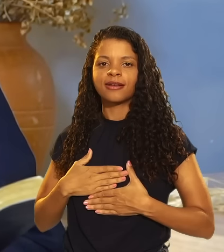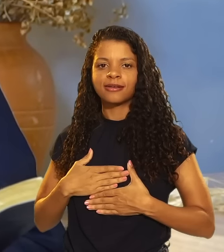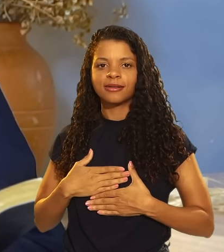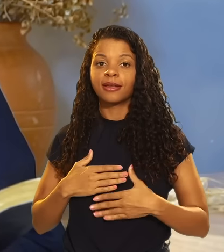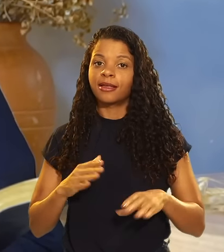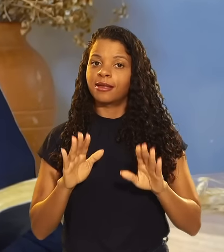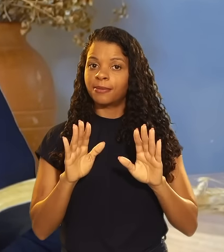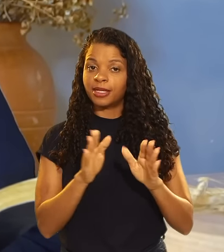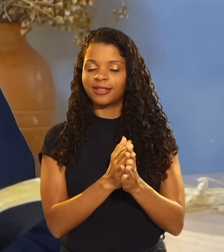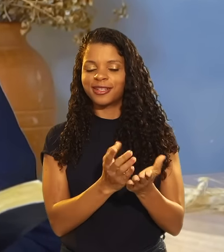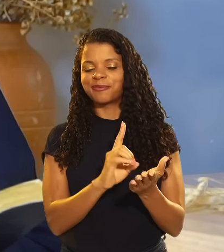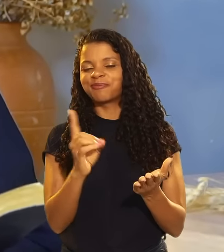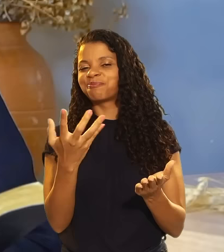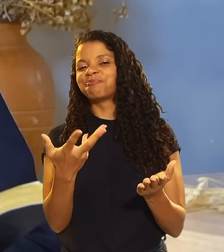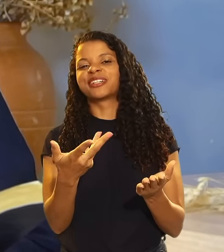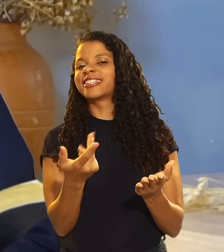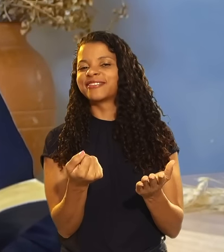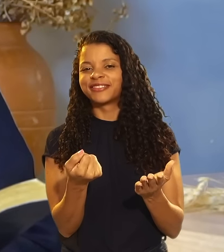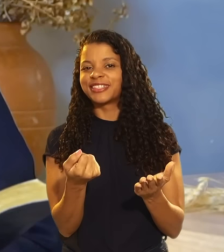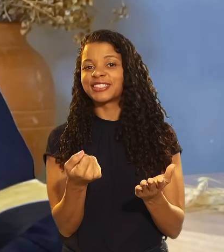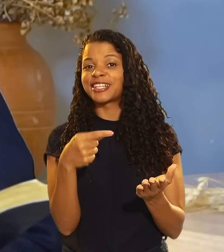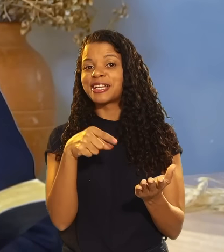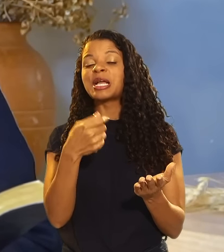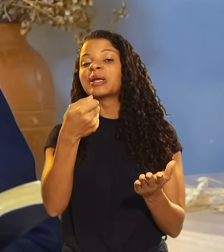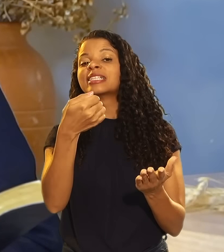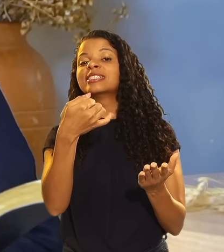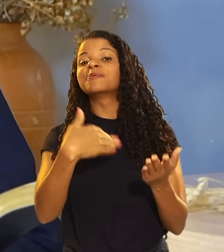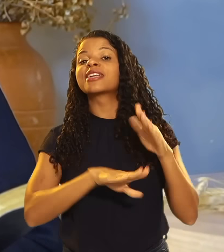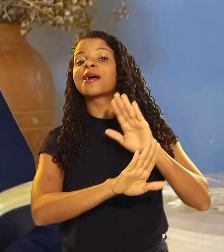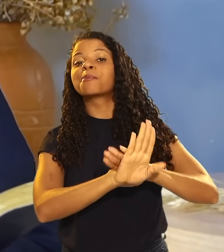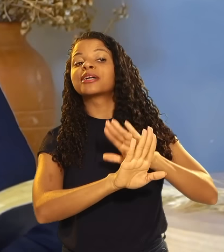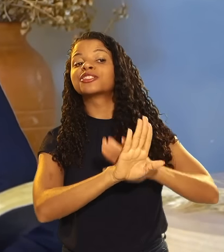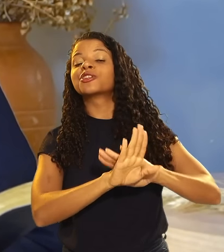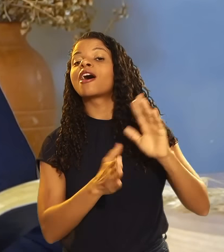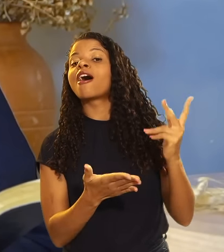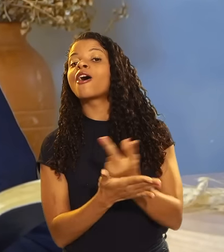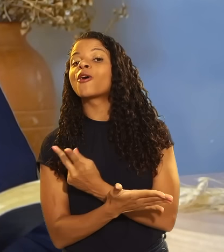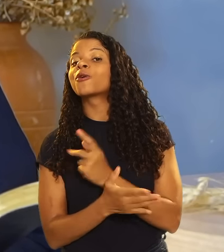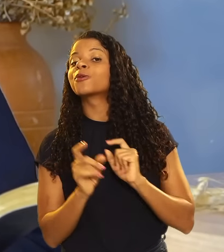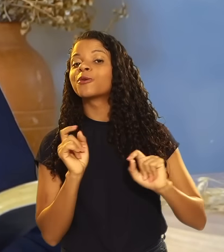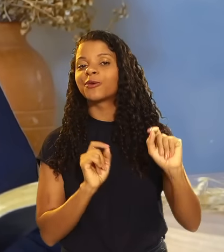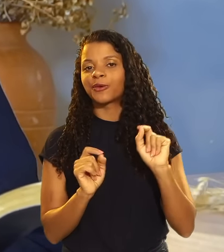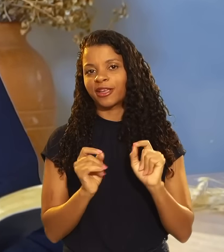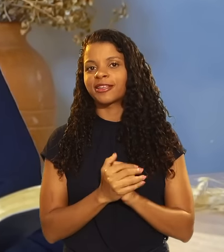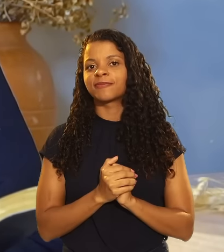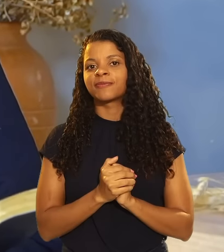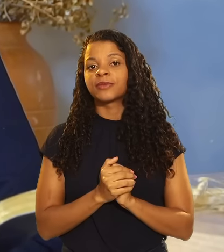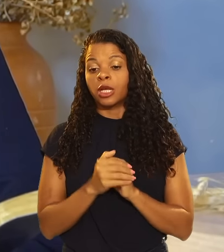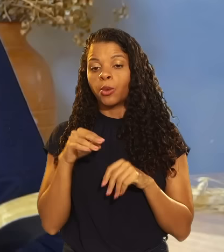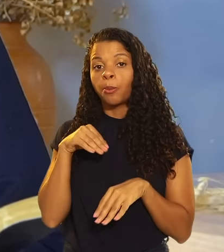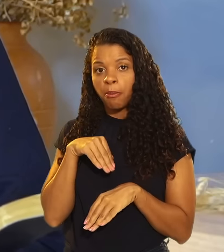Bíblia ela é tão fantástica que ela nos traz os bastidores do que estava acontecendo. Então, ele foi atrás de uma cura